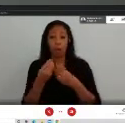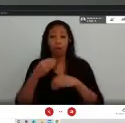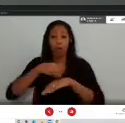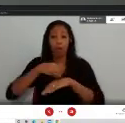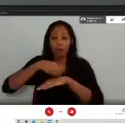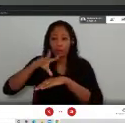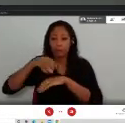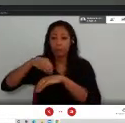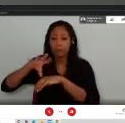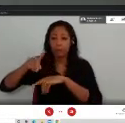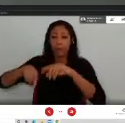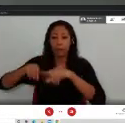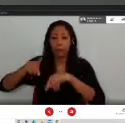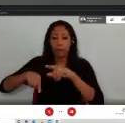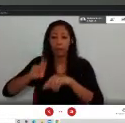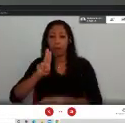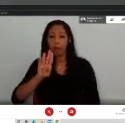parte.